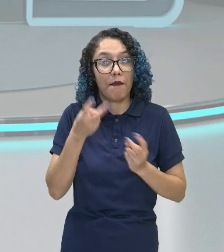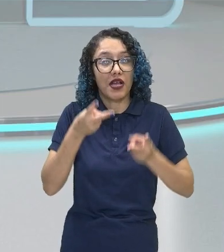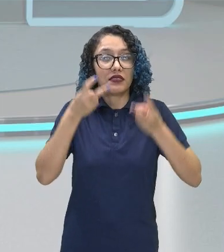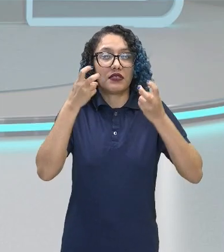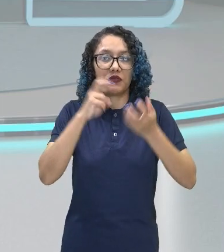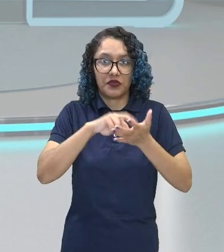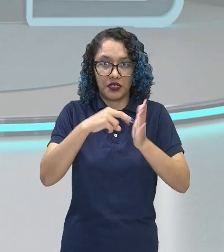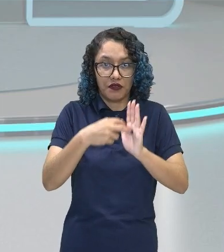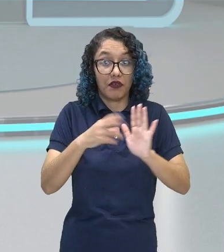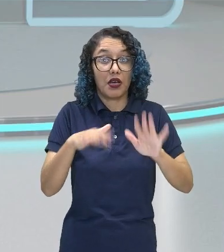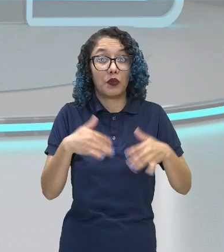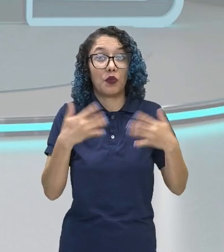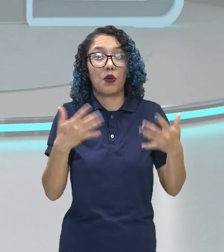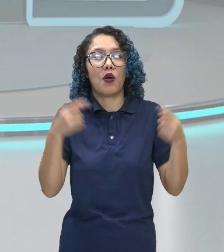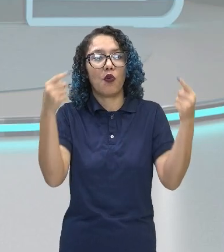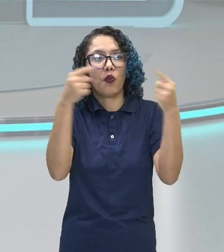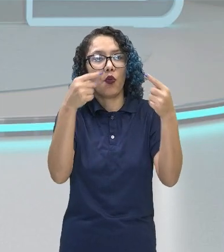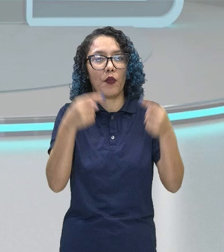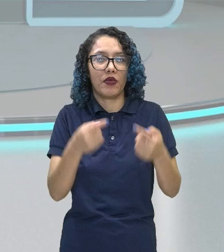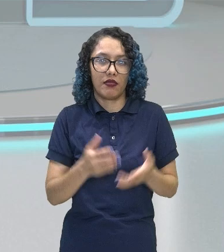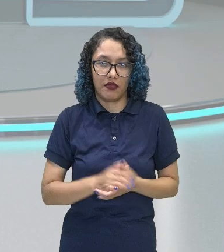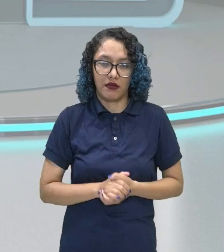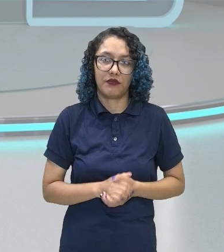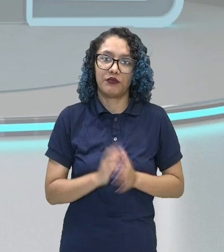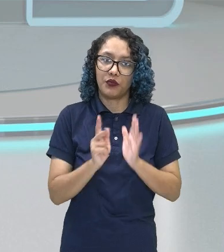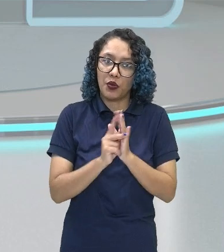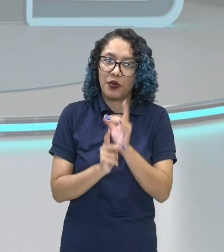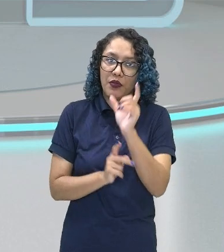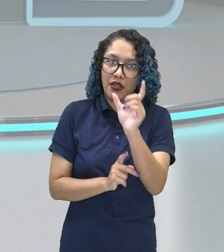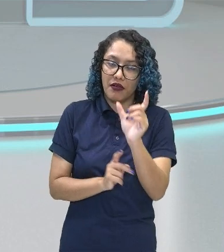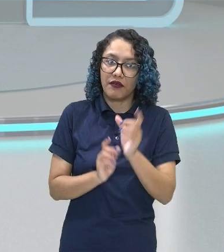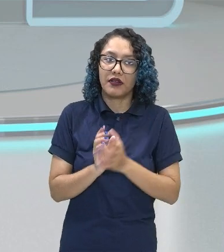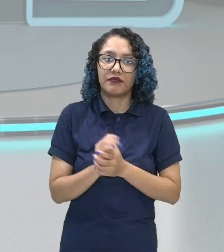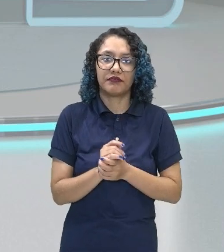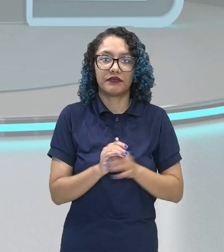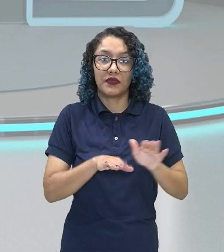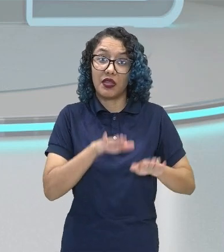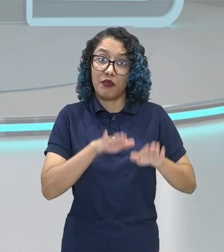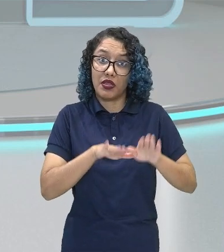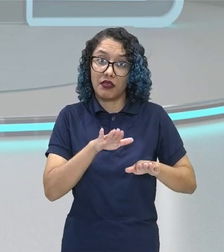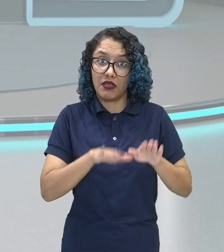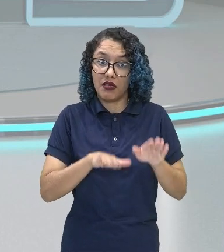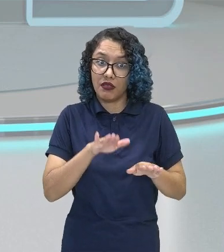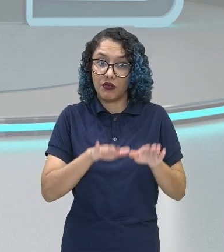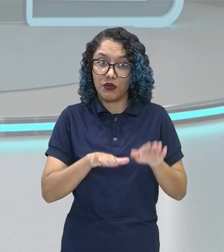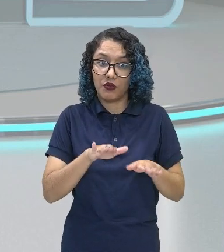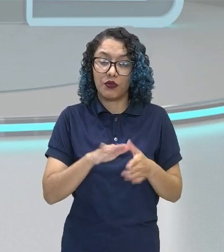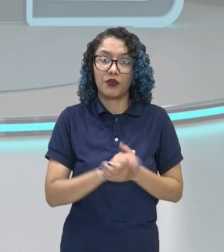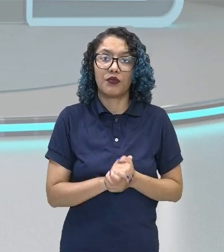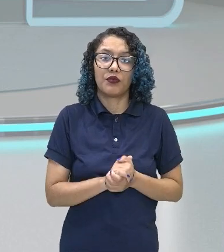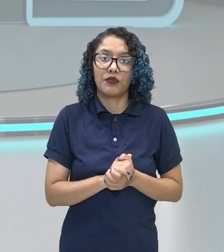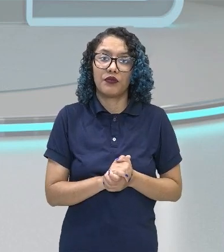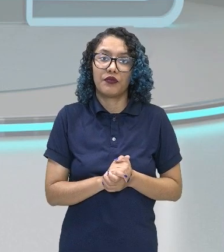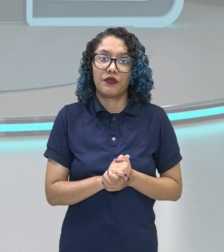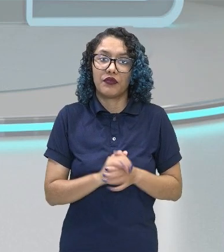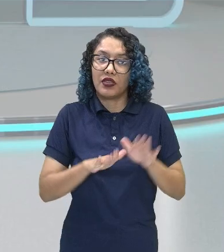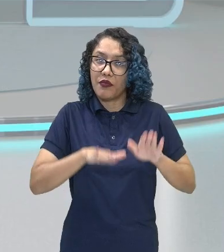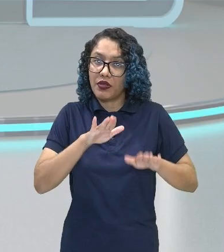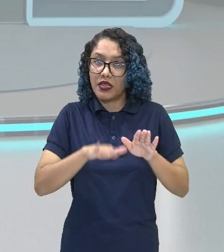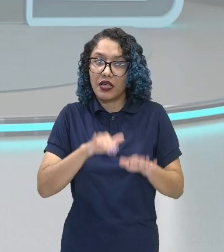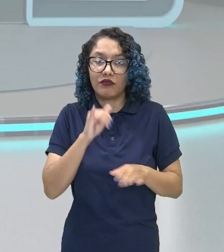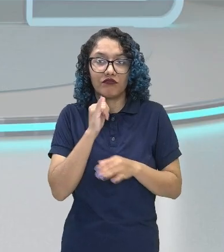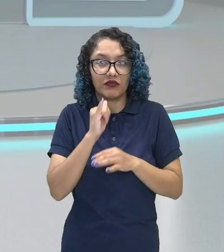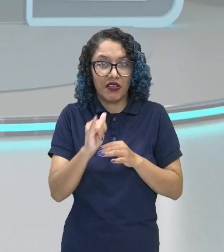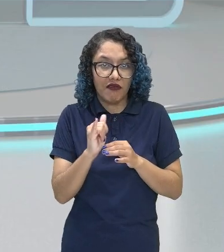identificar, né, qual o significado daquela palavra, dependendo do que está sendo dito dentro do